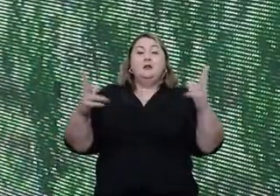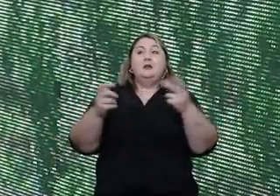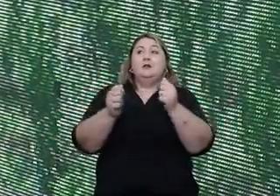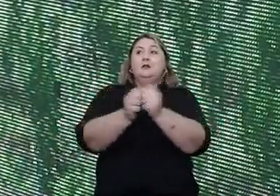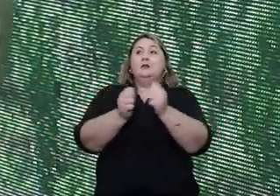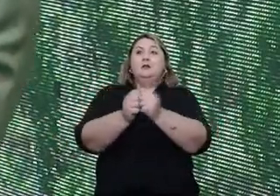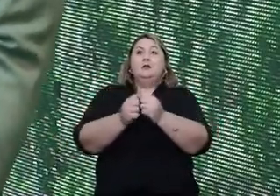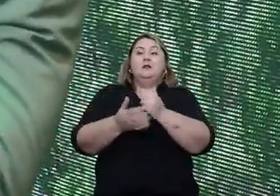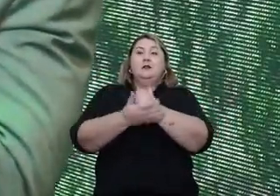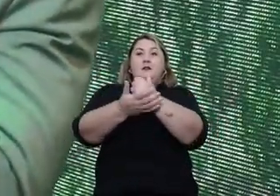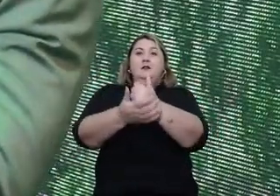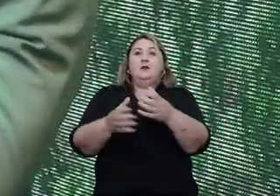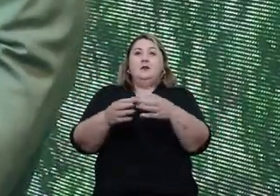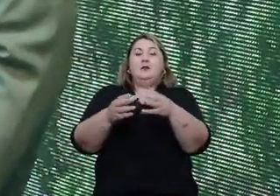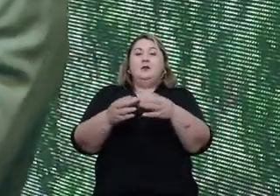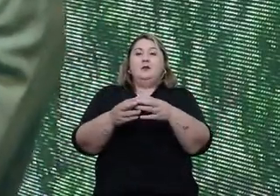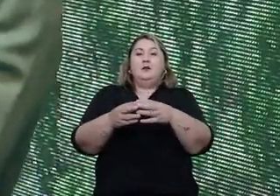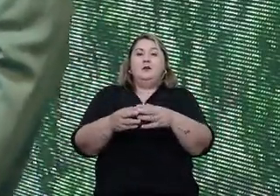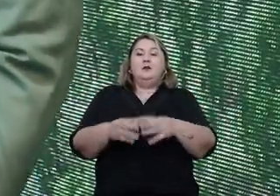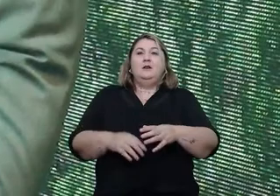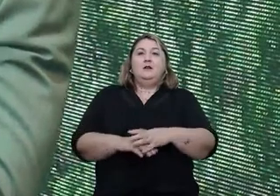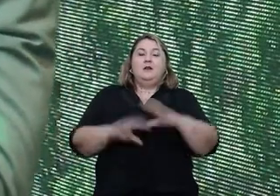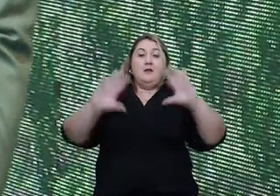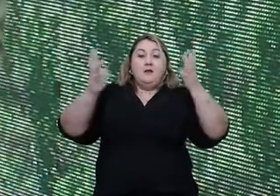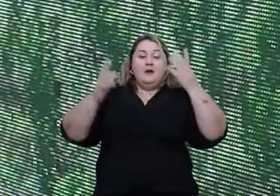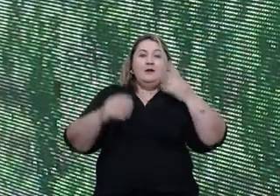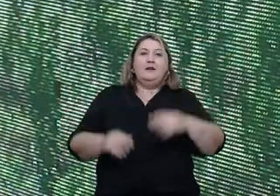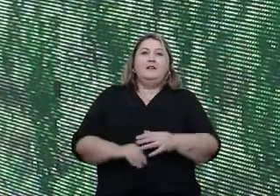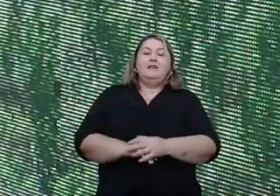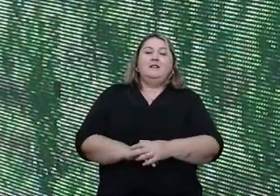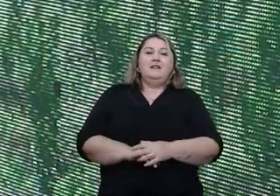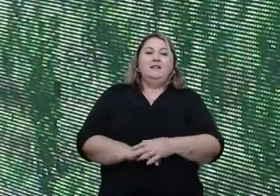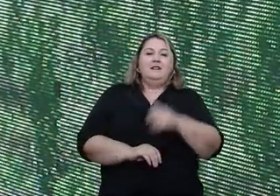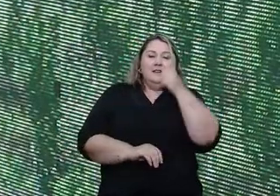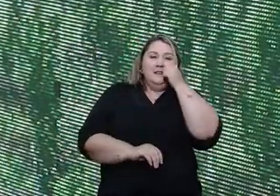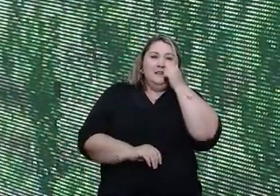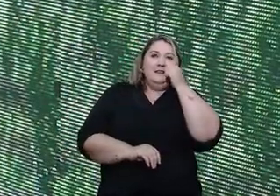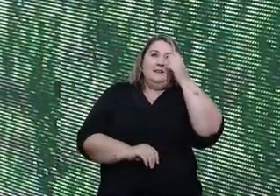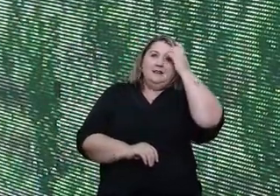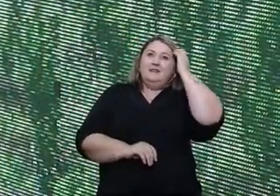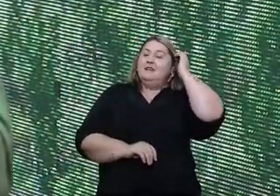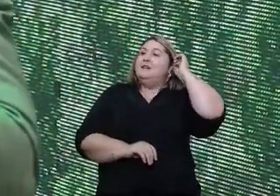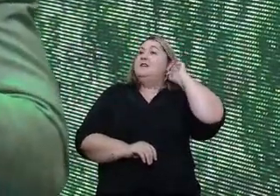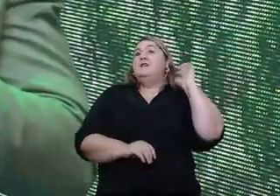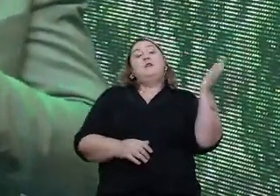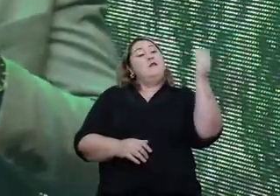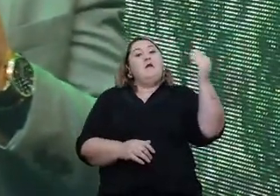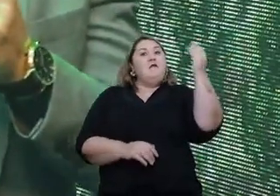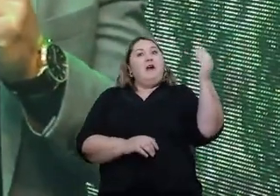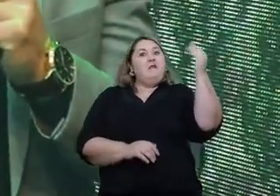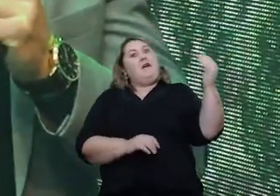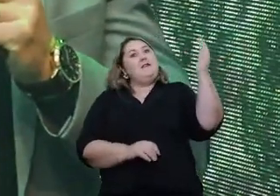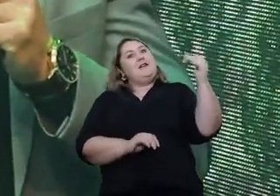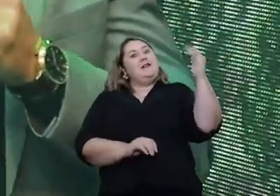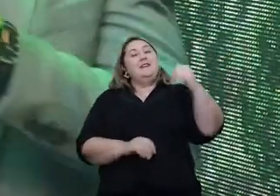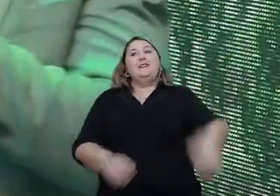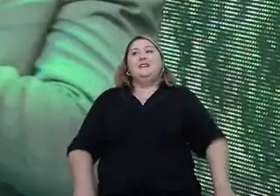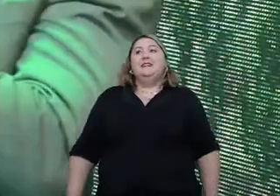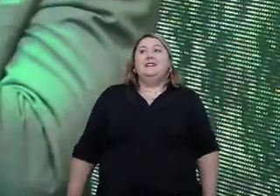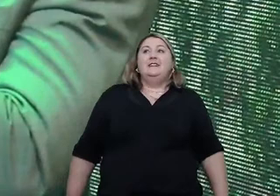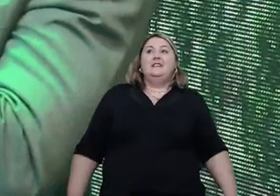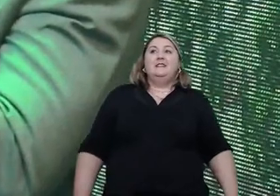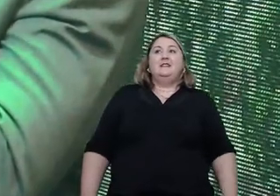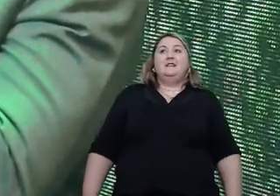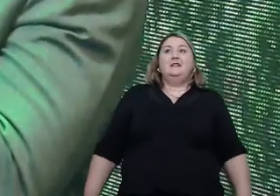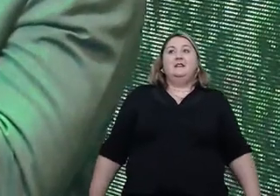aí para levar vocês. Quando puder ter uma festa presencial, é Vitor e Malu, hein? Primeira oportunidade que puder se aglomerar, vamos se aglomerar. É isso aí. E essa